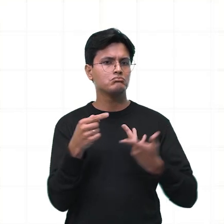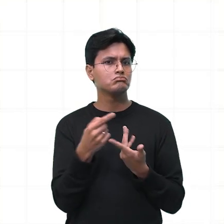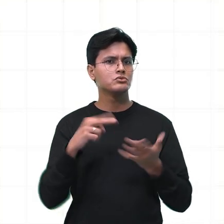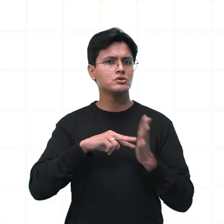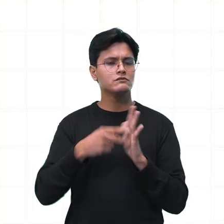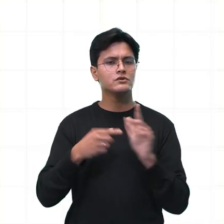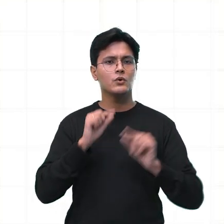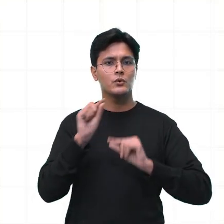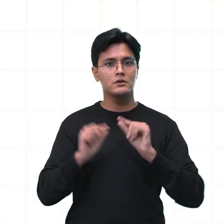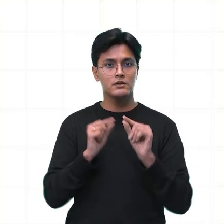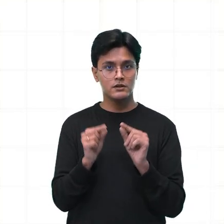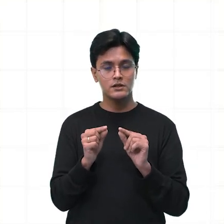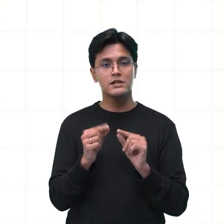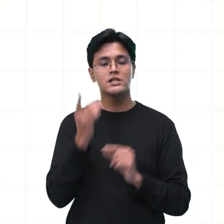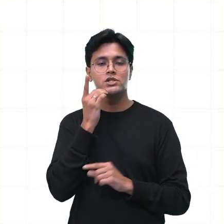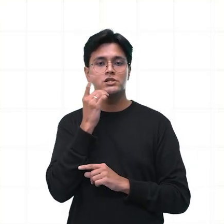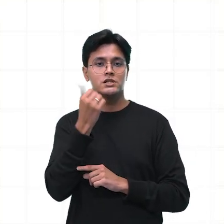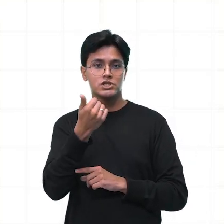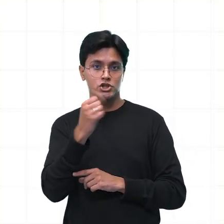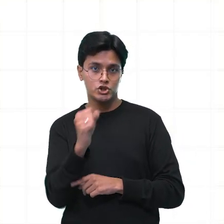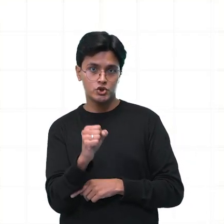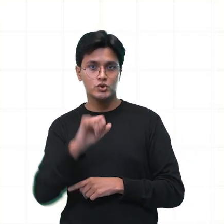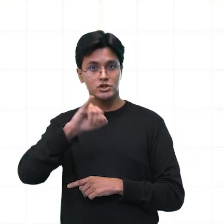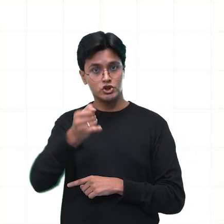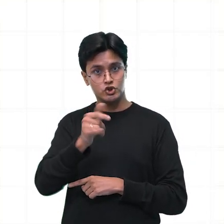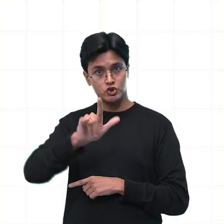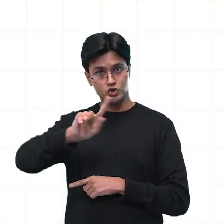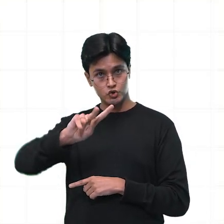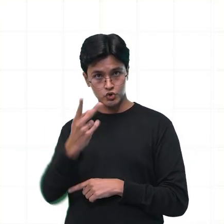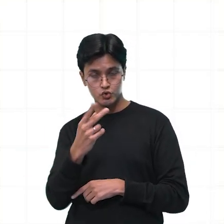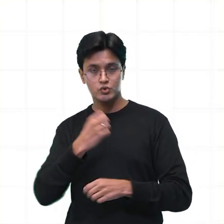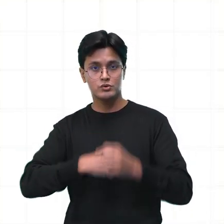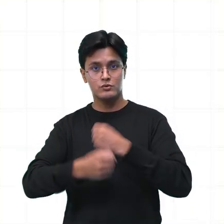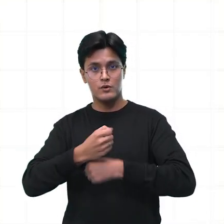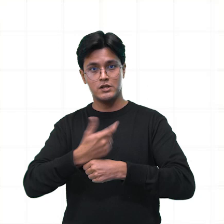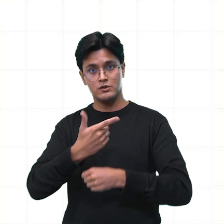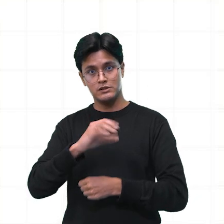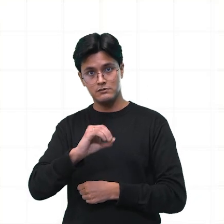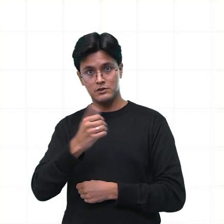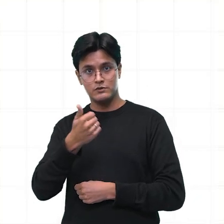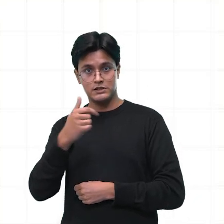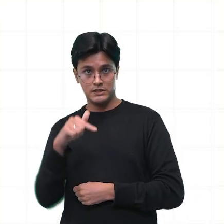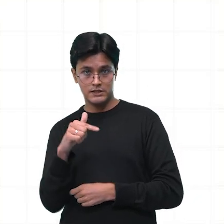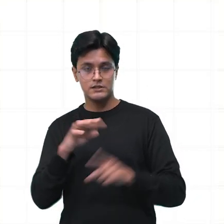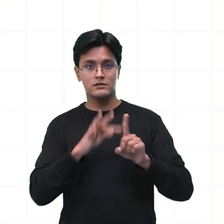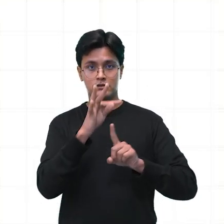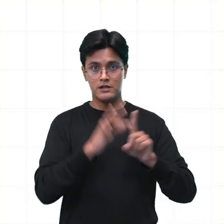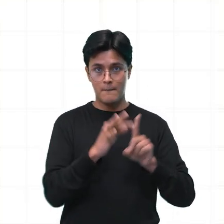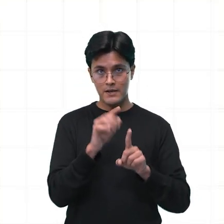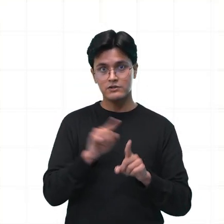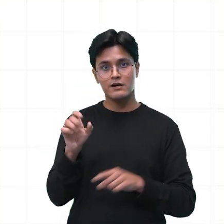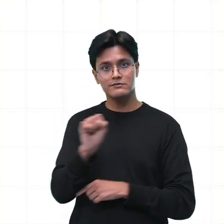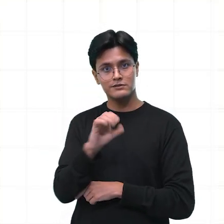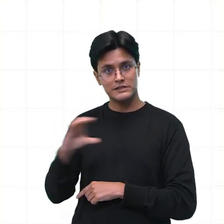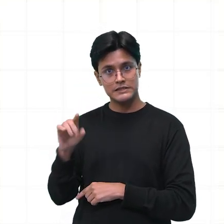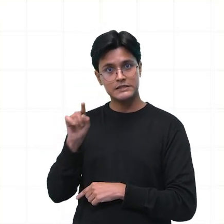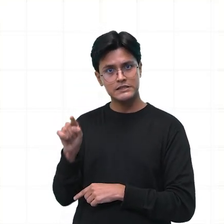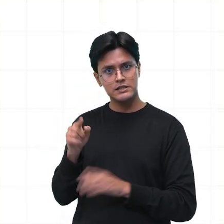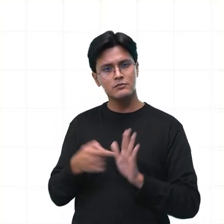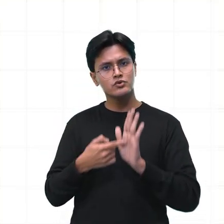em 18 de julho de 2017 um termômetro do município de Urupema Santa Catarina